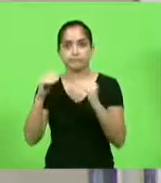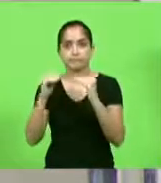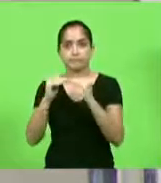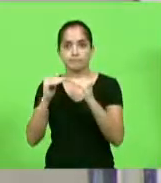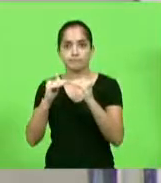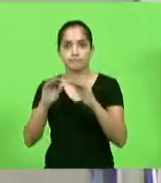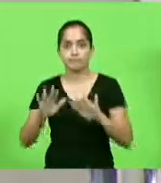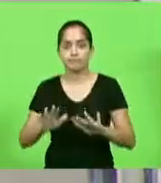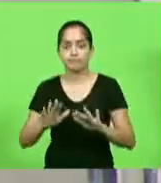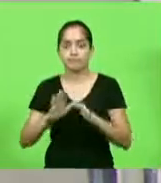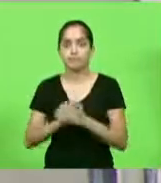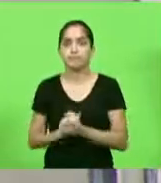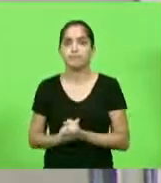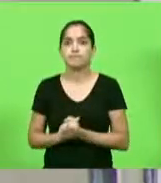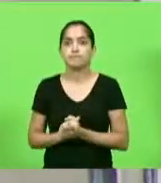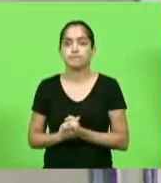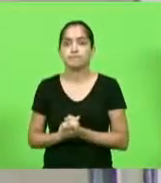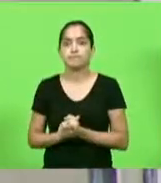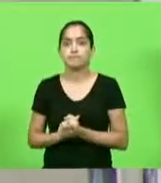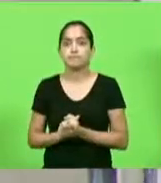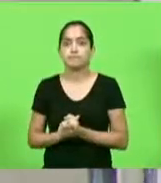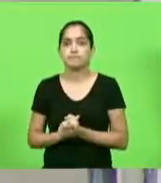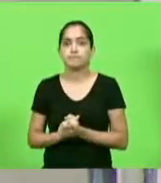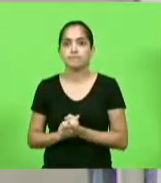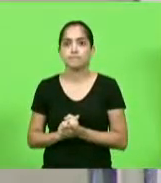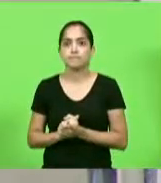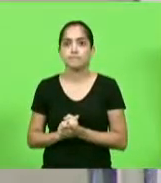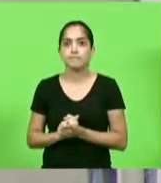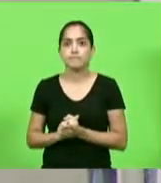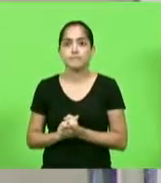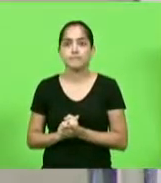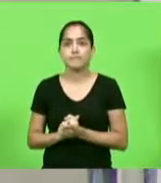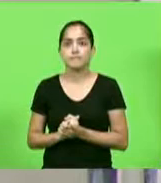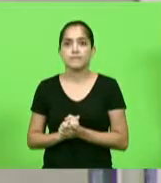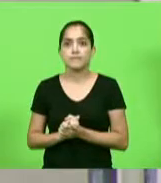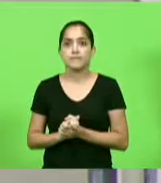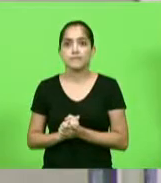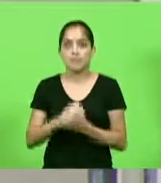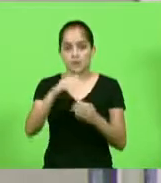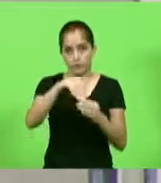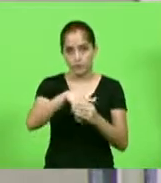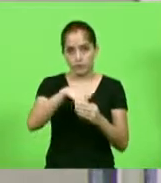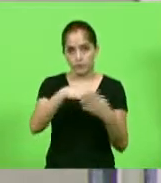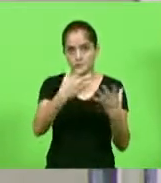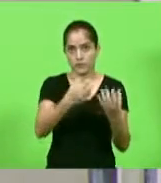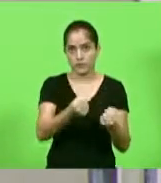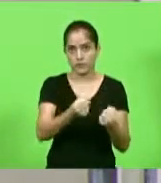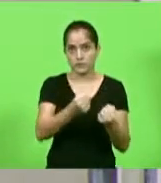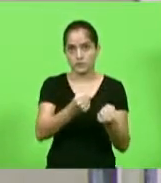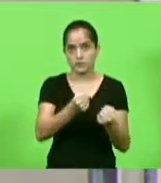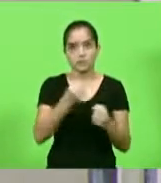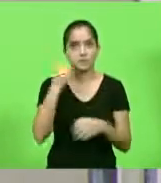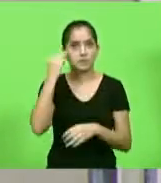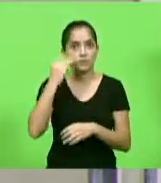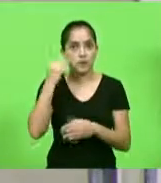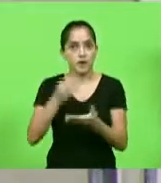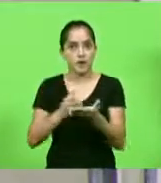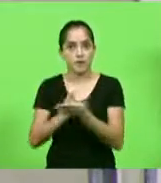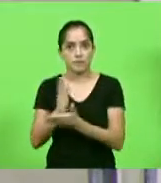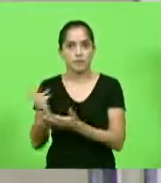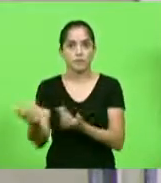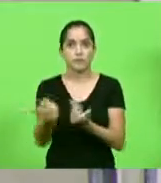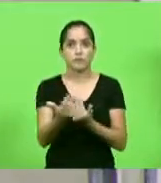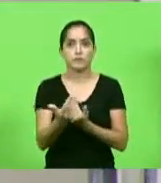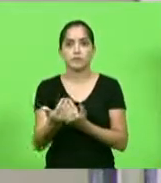votação, deputados que aprovam permanência como se encontra, com o voto favorável do deputado Márcio Machado, aprovado por